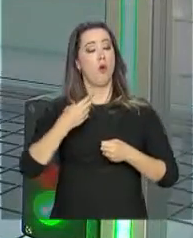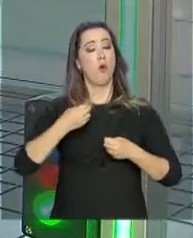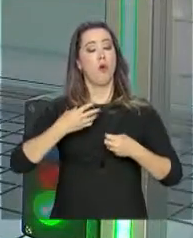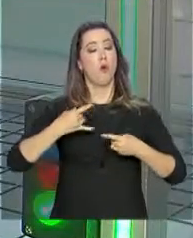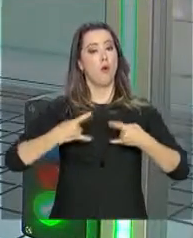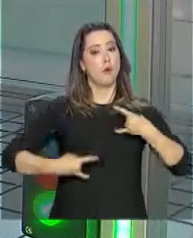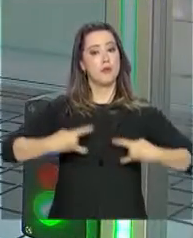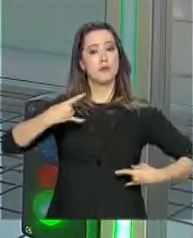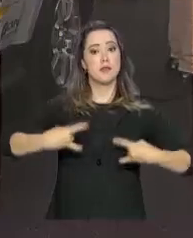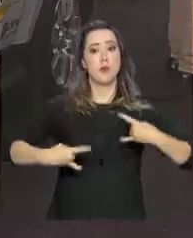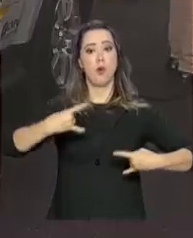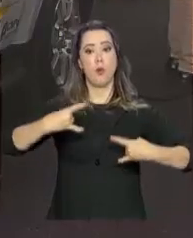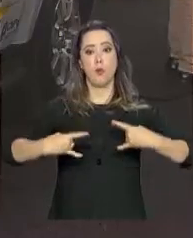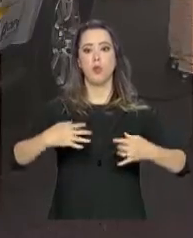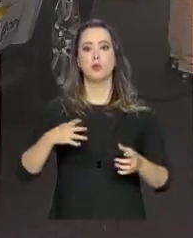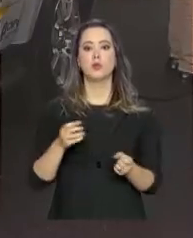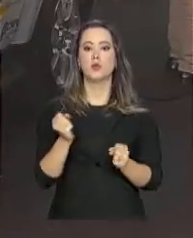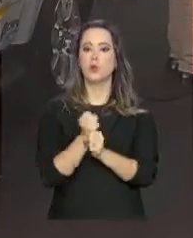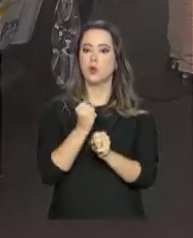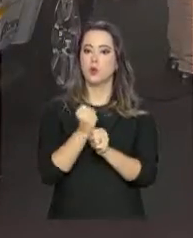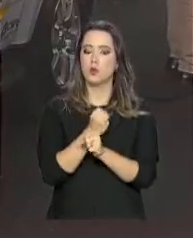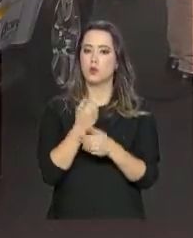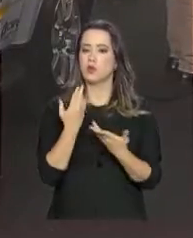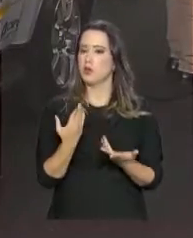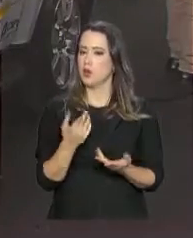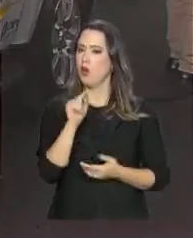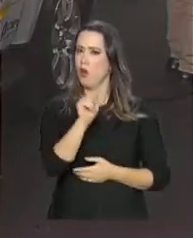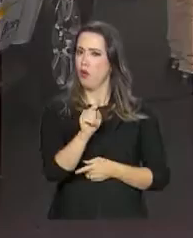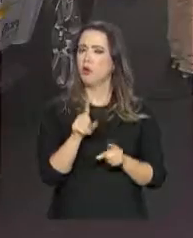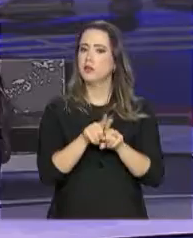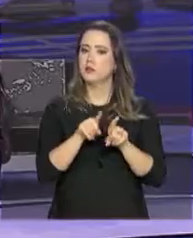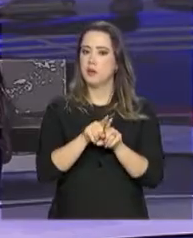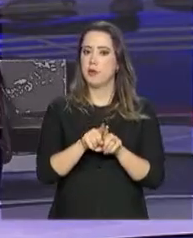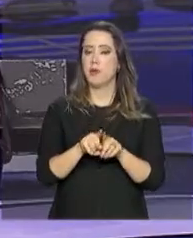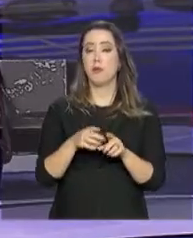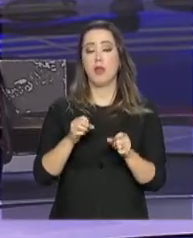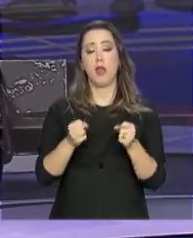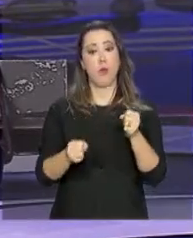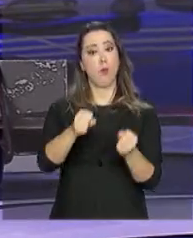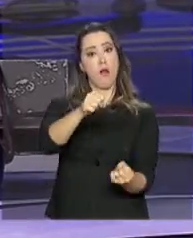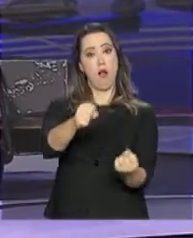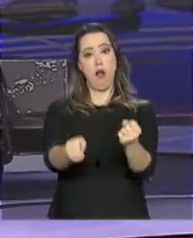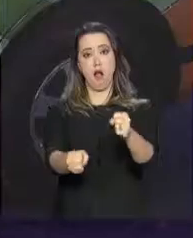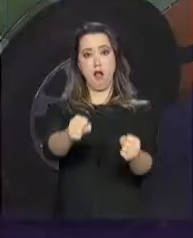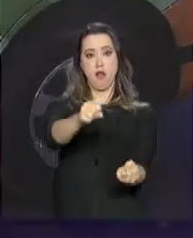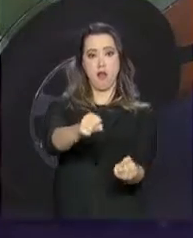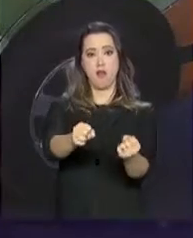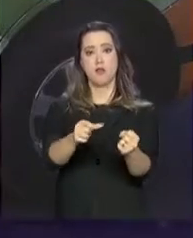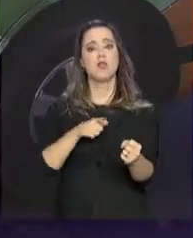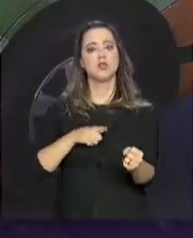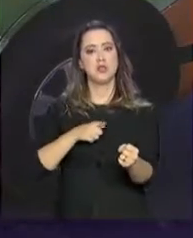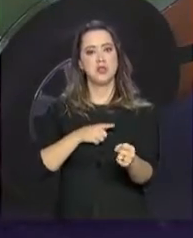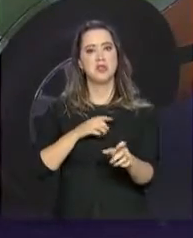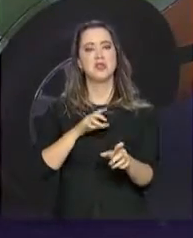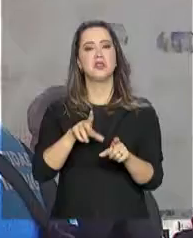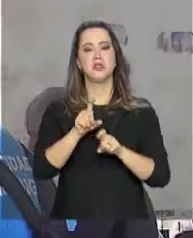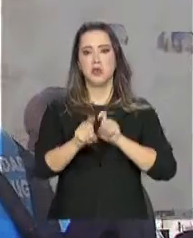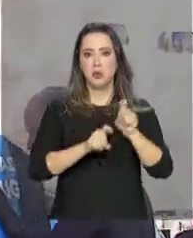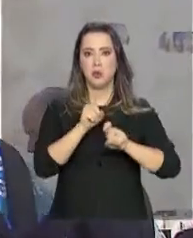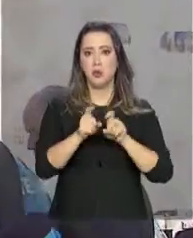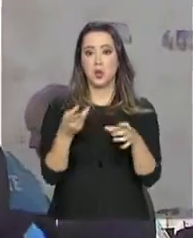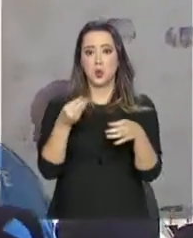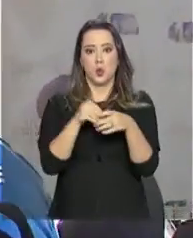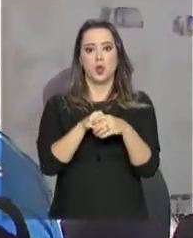chaveiro personalizado ou ainda um carro computadorizado que com a ajuda de sensores é capaz de andar sozinho